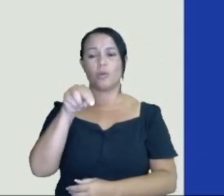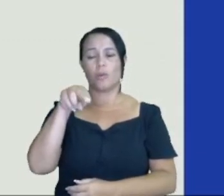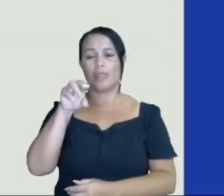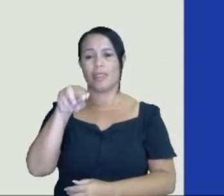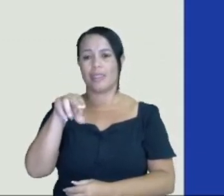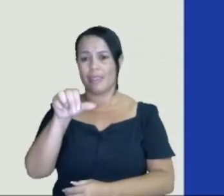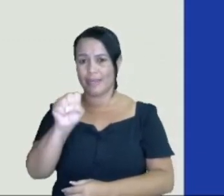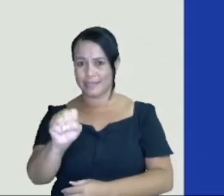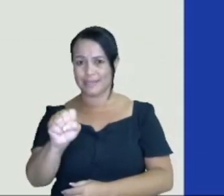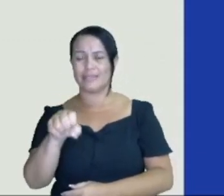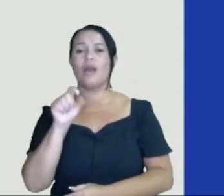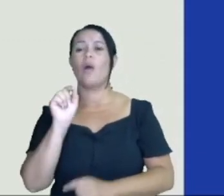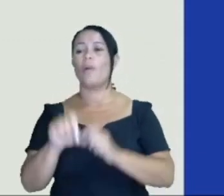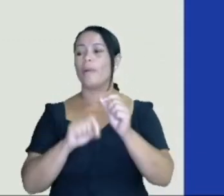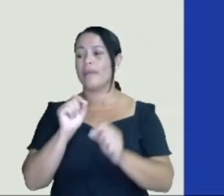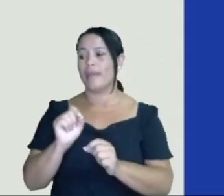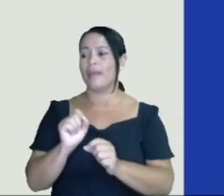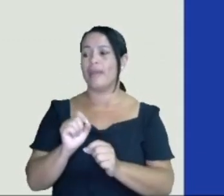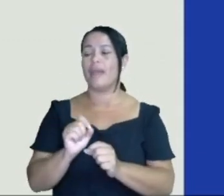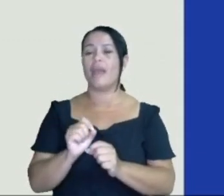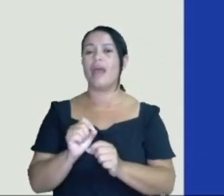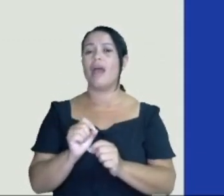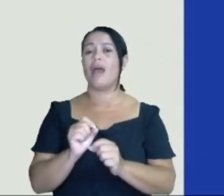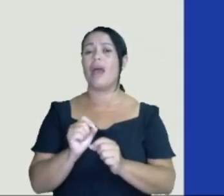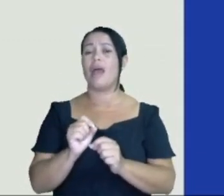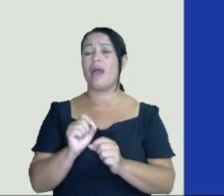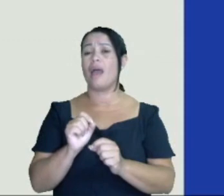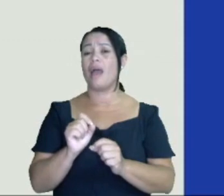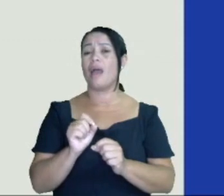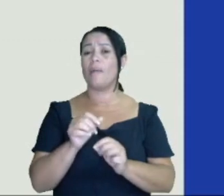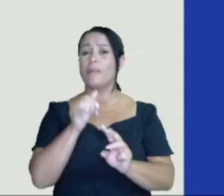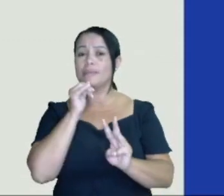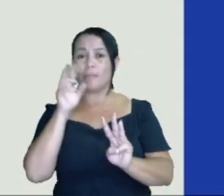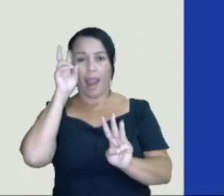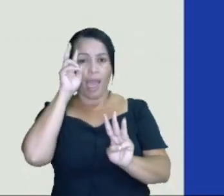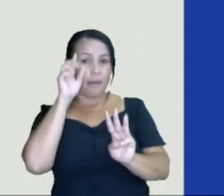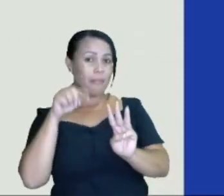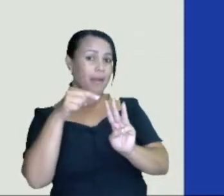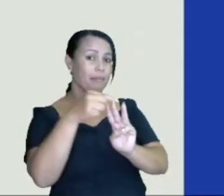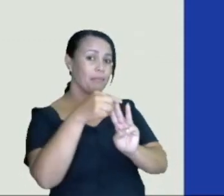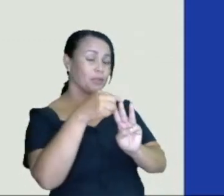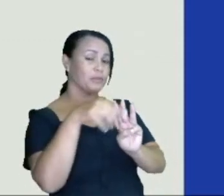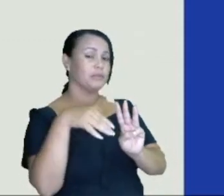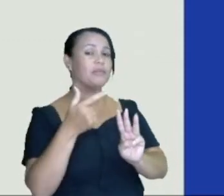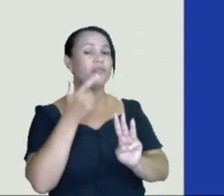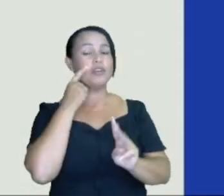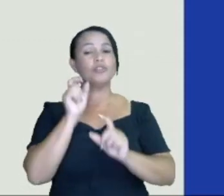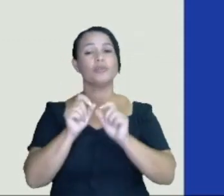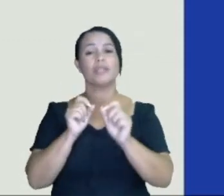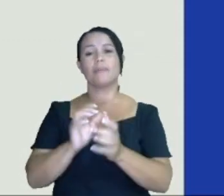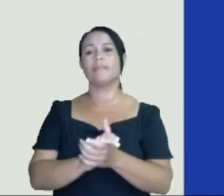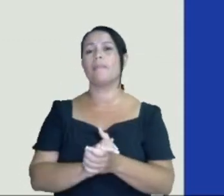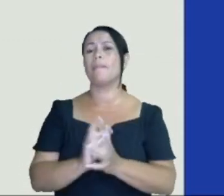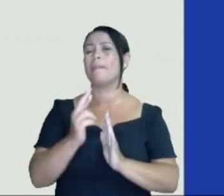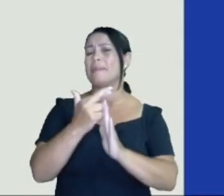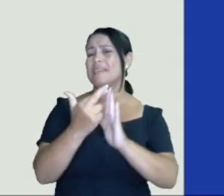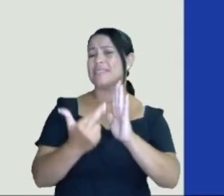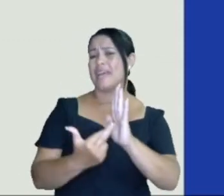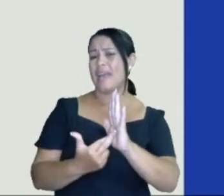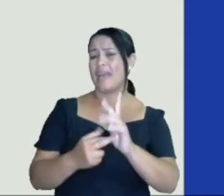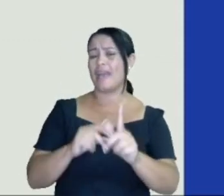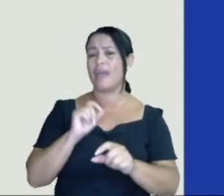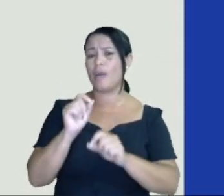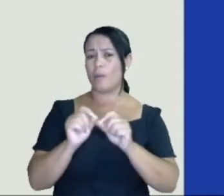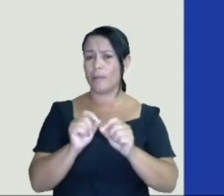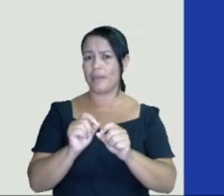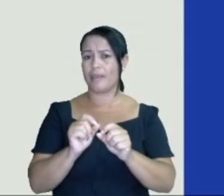paroxítonas, ou seja, a penúltima, não esqueça disso. Gente, para essa regra,